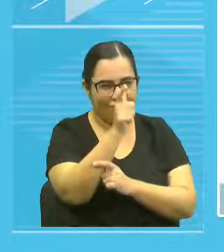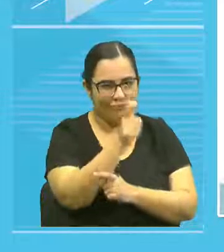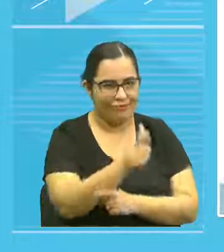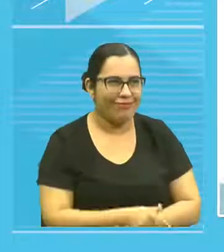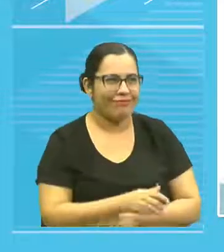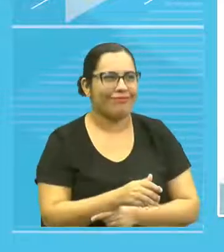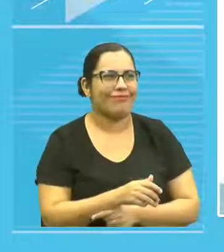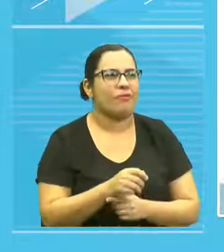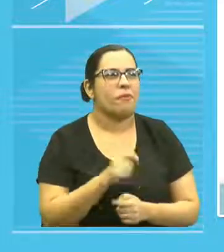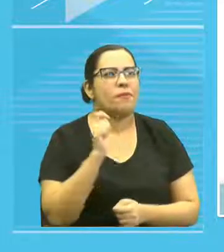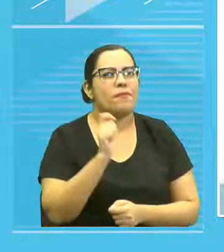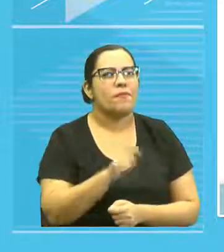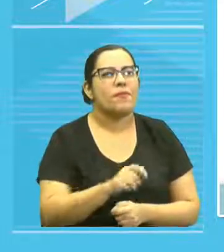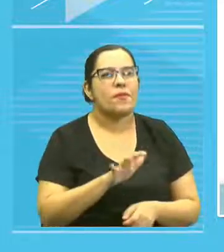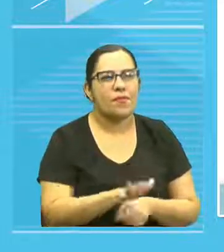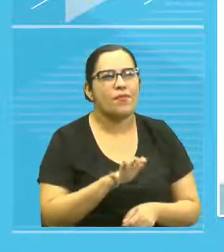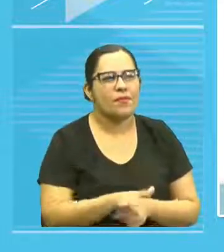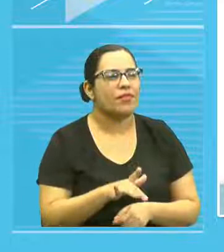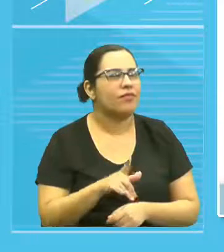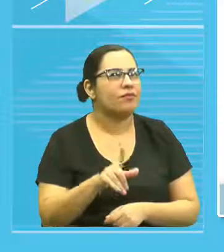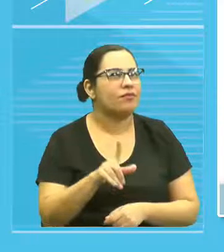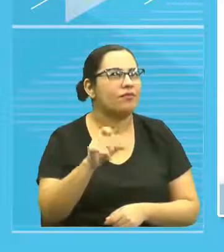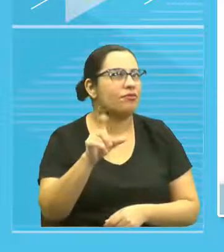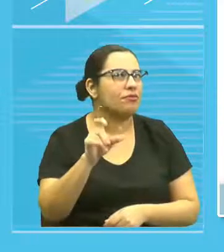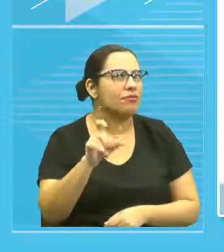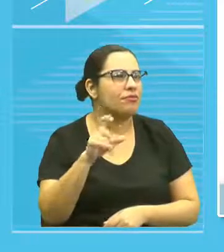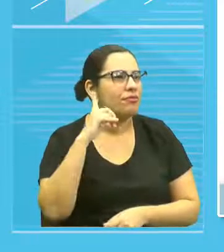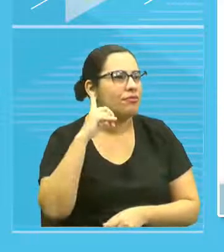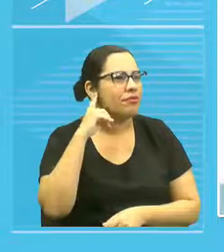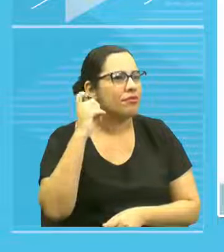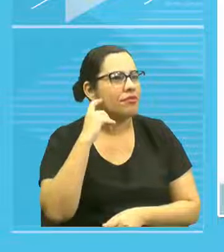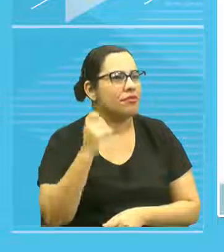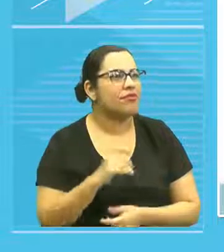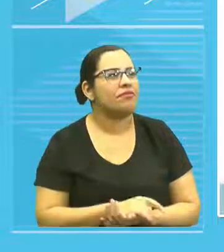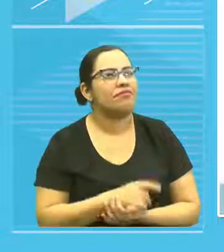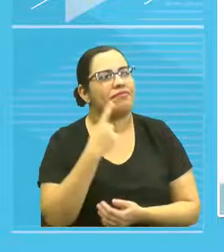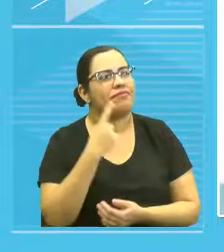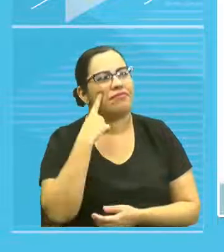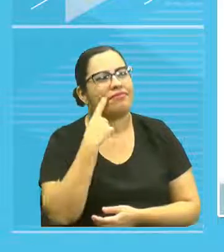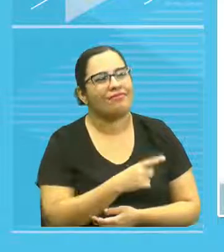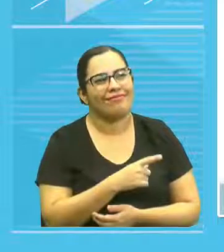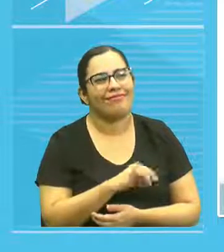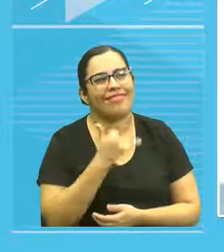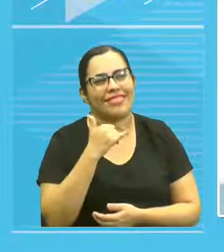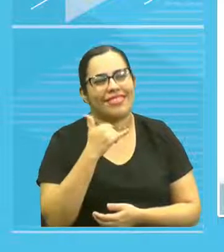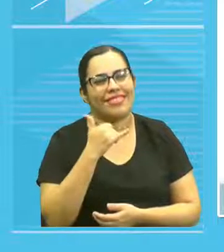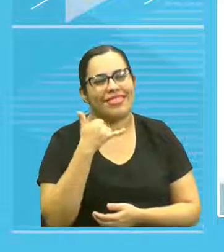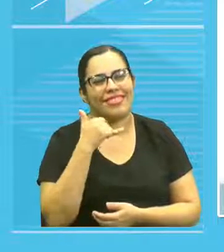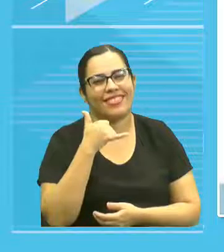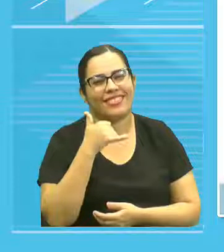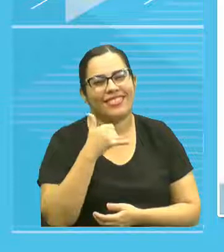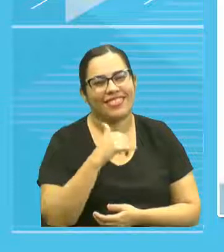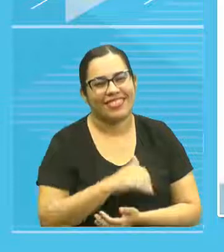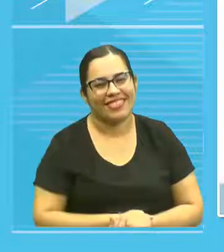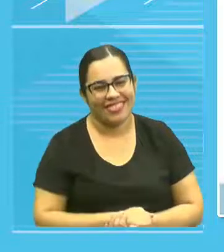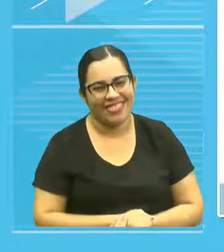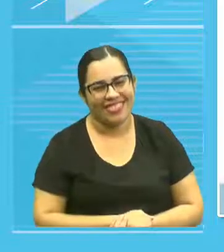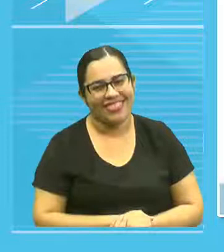Bi buzina dindom companheiro tem balada telefone